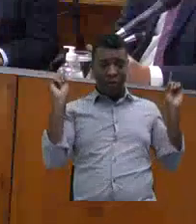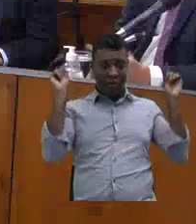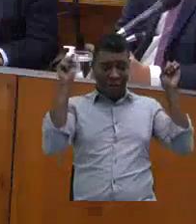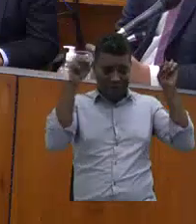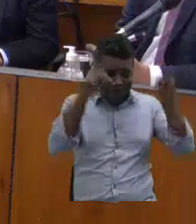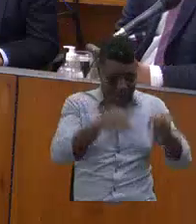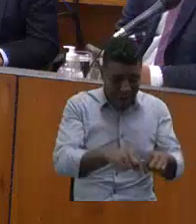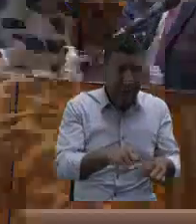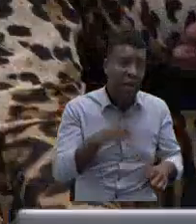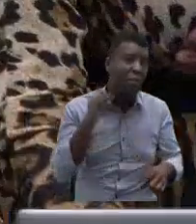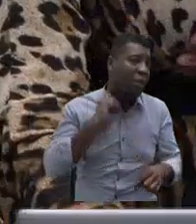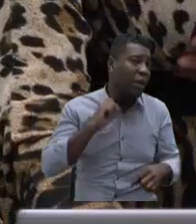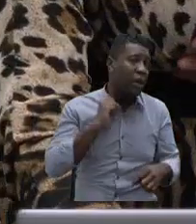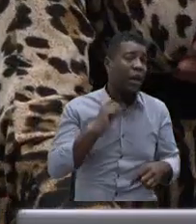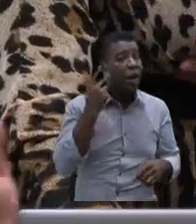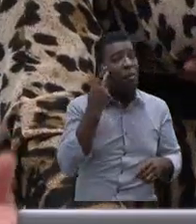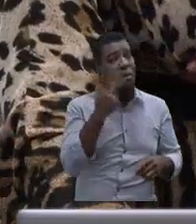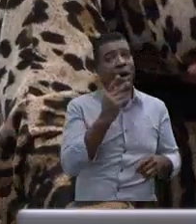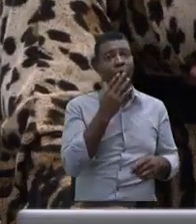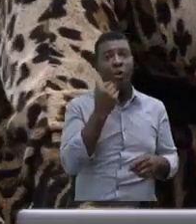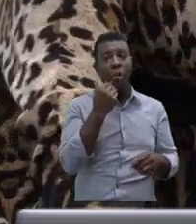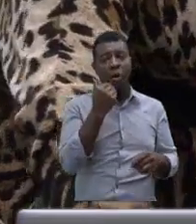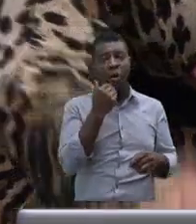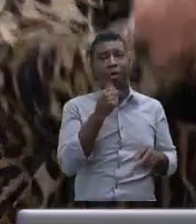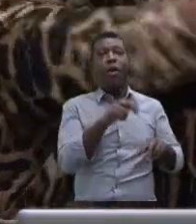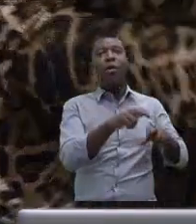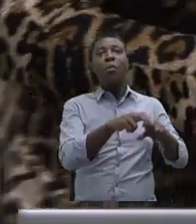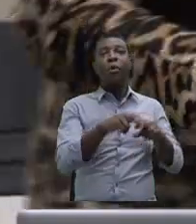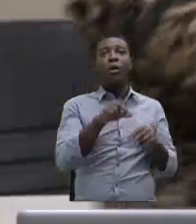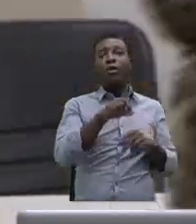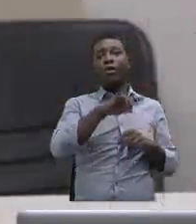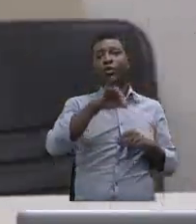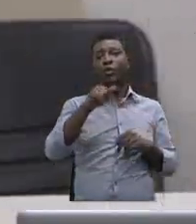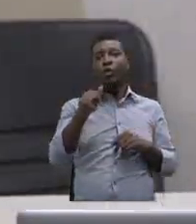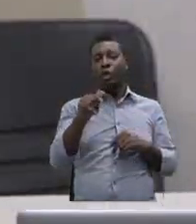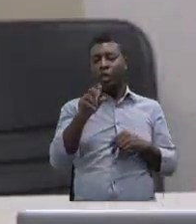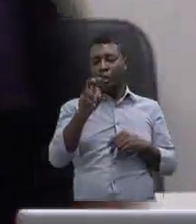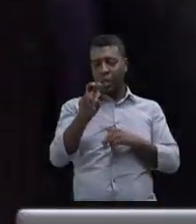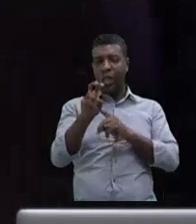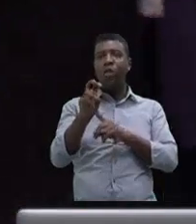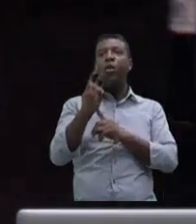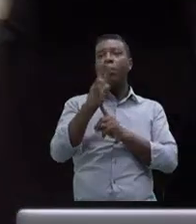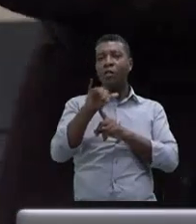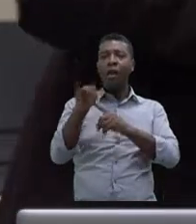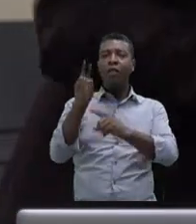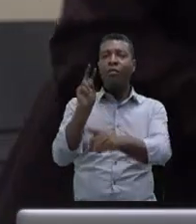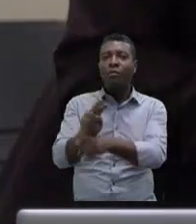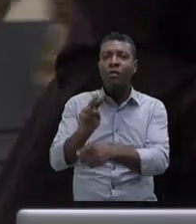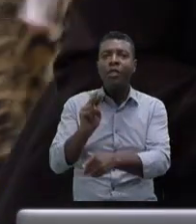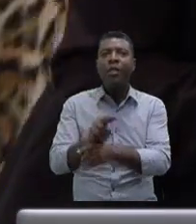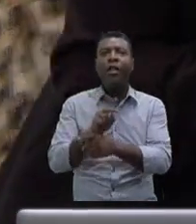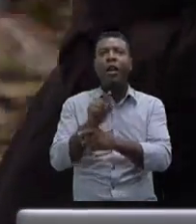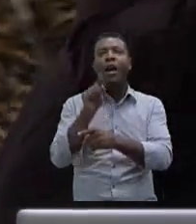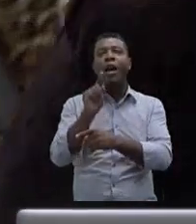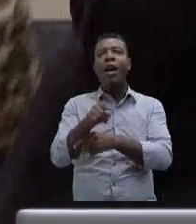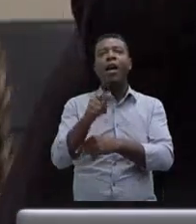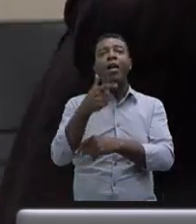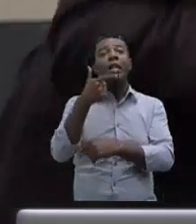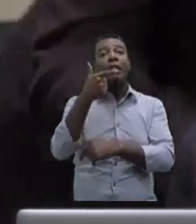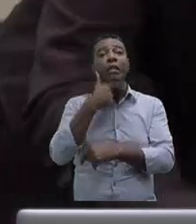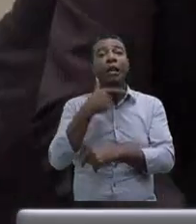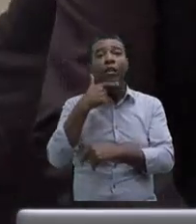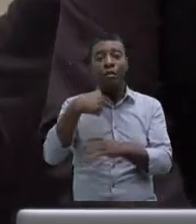cultural importantíssimo. E por isso que, no dia 5, a gente vai protegê-la como Patrimônio Histórico de Minas Gerais, o queijo,